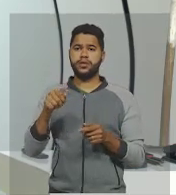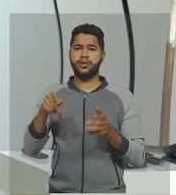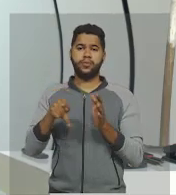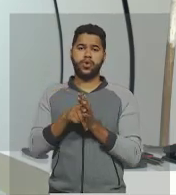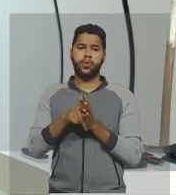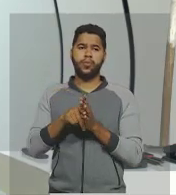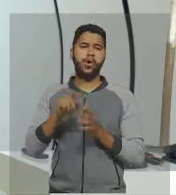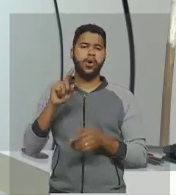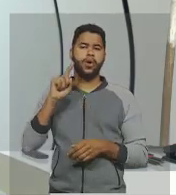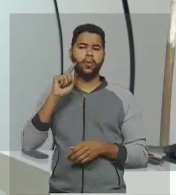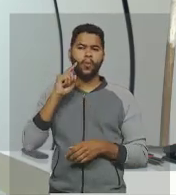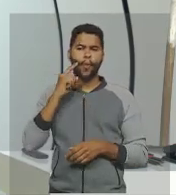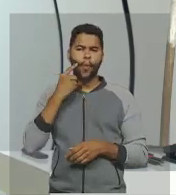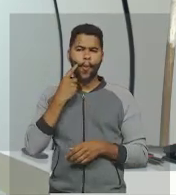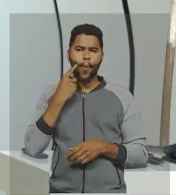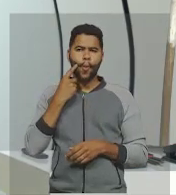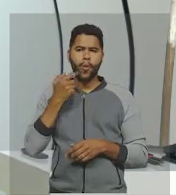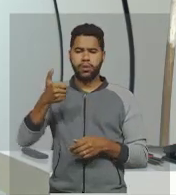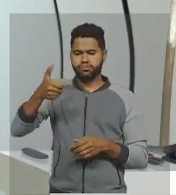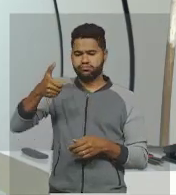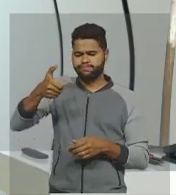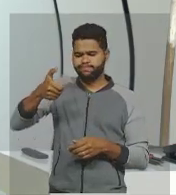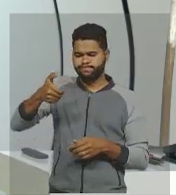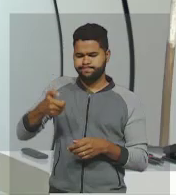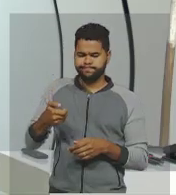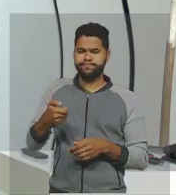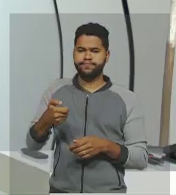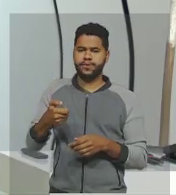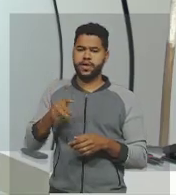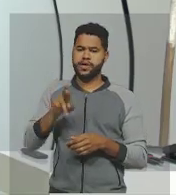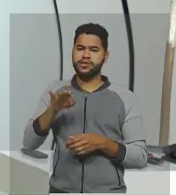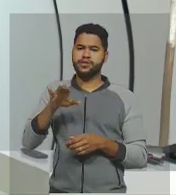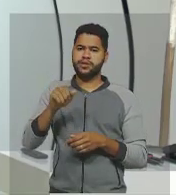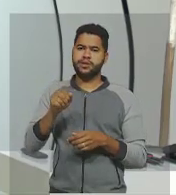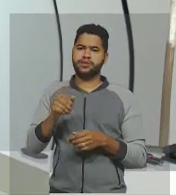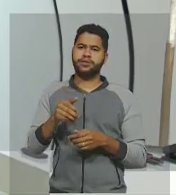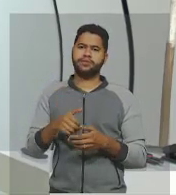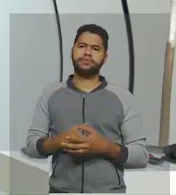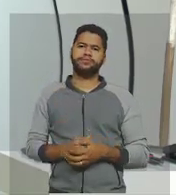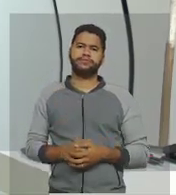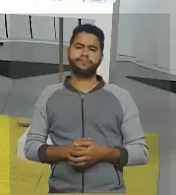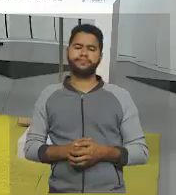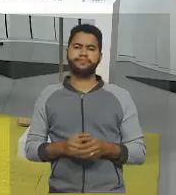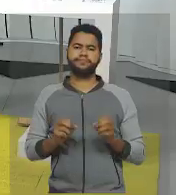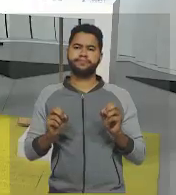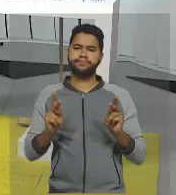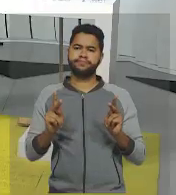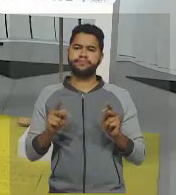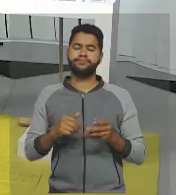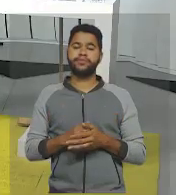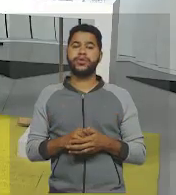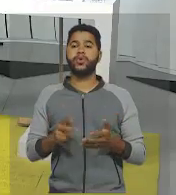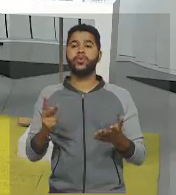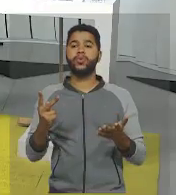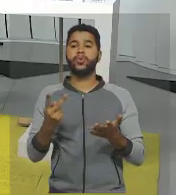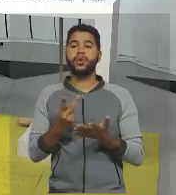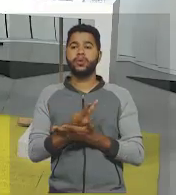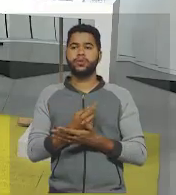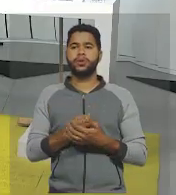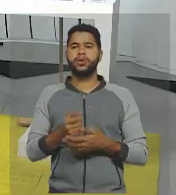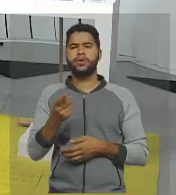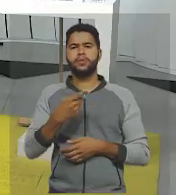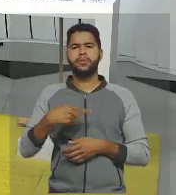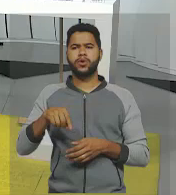por exemplo, ó, se eu fizer assim, ó, a resistência está no meio, por isso que é interresistente. Ok? O que acontece, queridos? Só para a gente